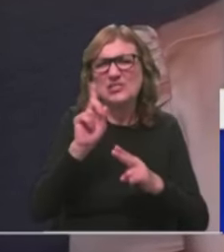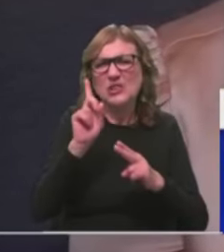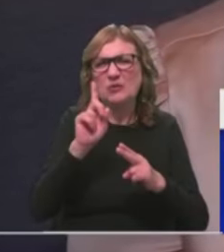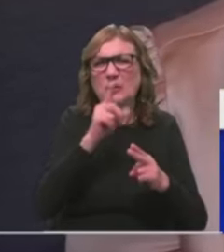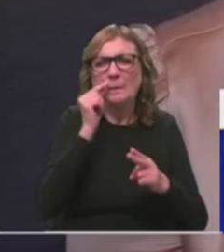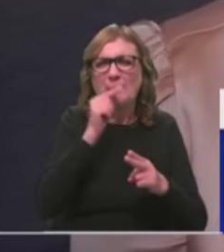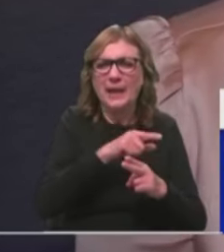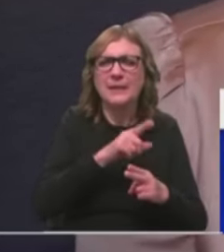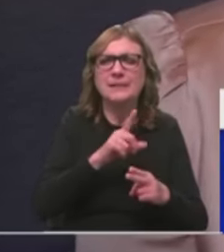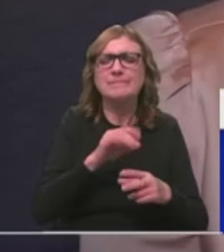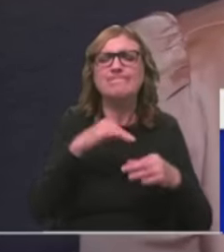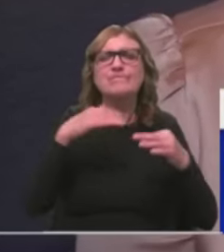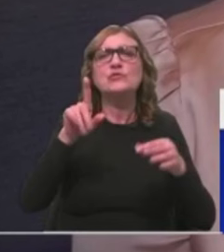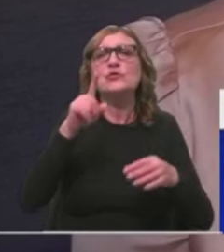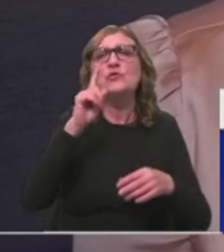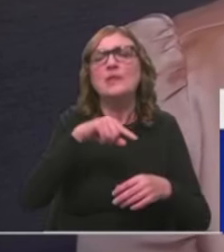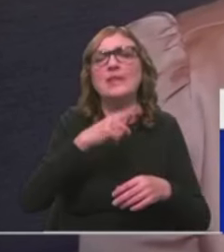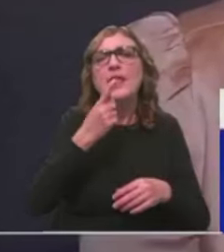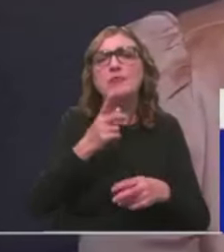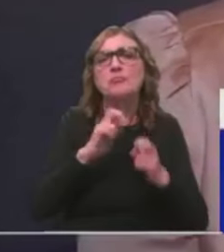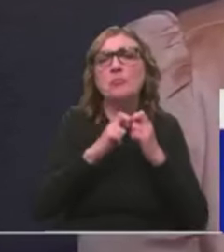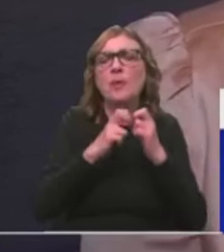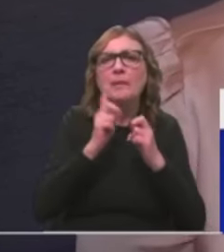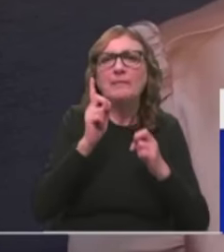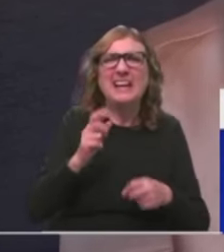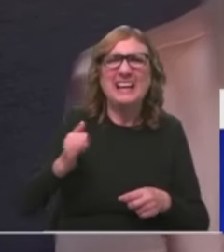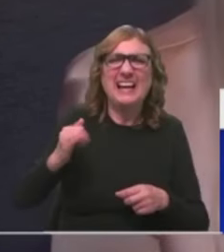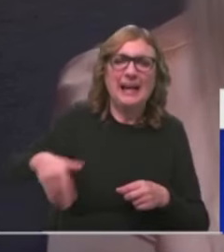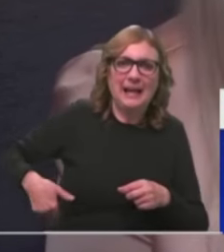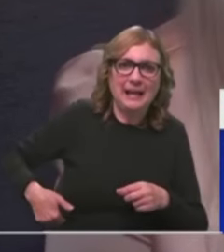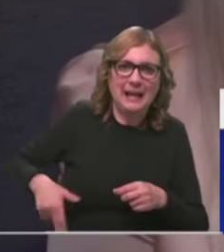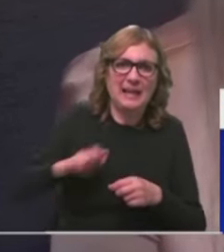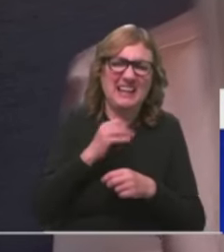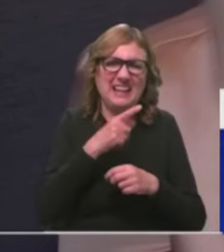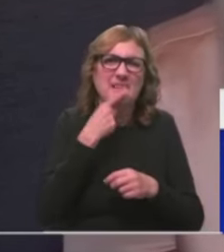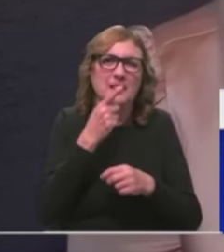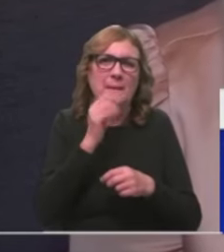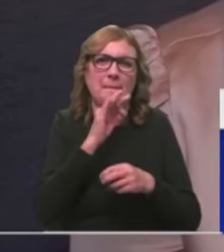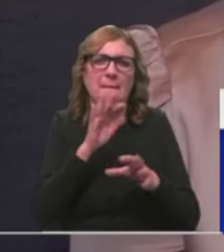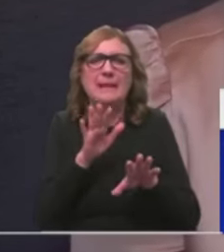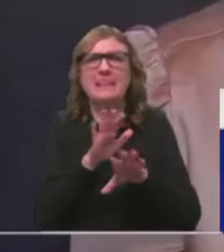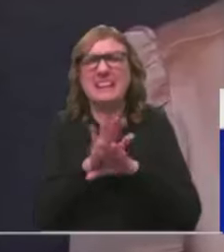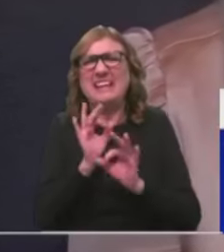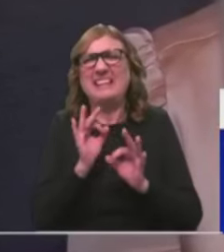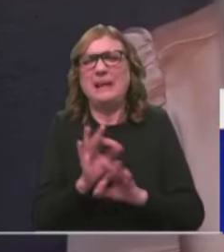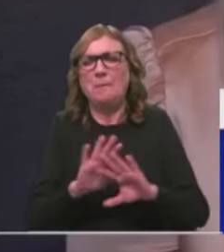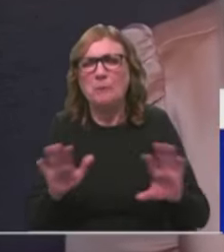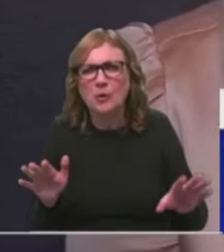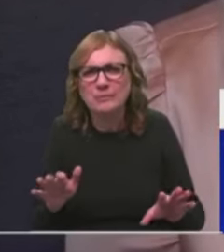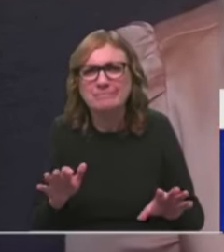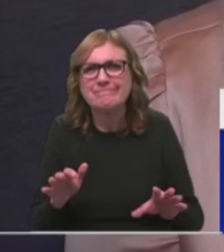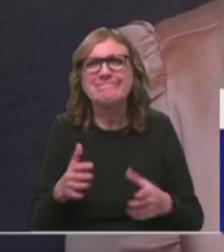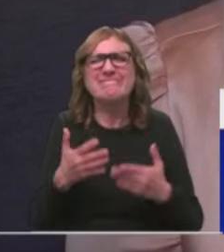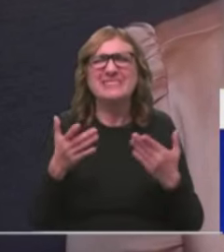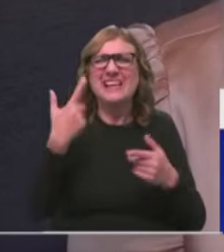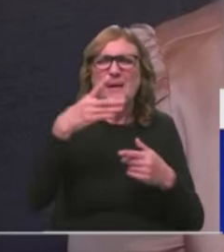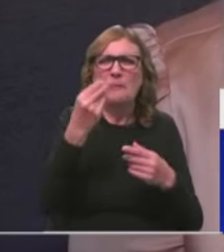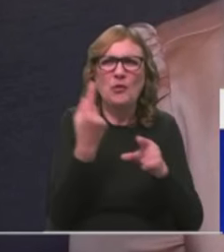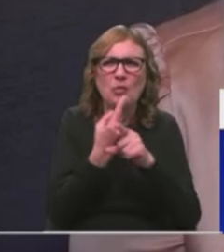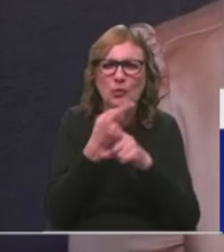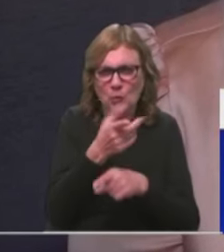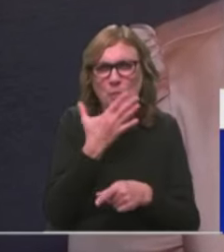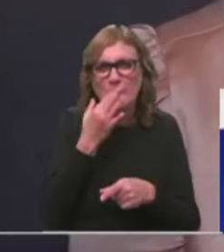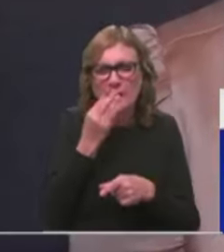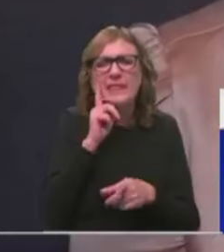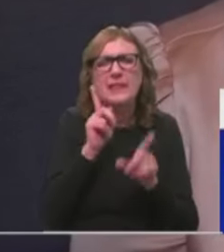descobrir que o pai teve uma coisa renal terça O pai já estava pronto há muita coisa aqui Sara acredita que a sua irmã está